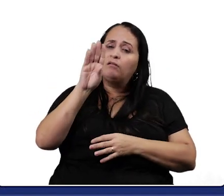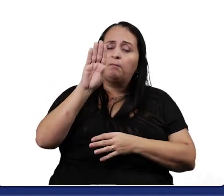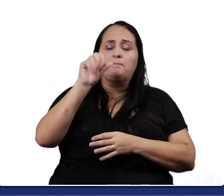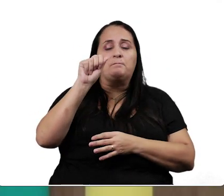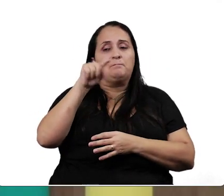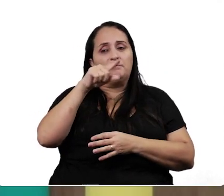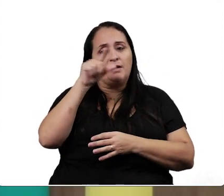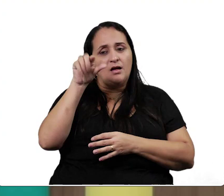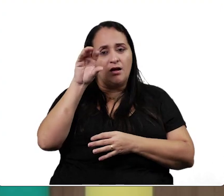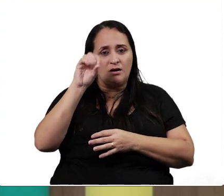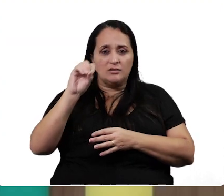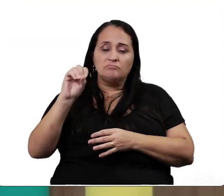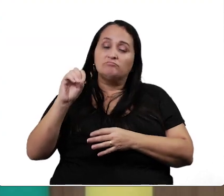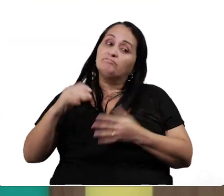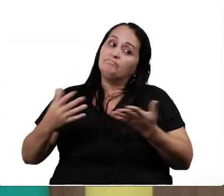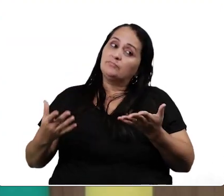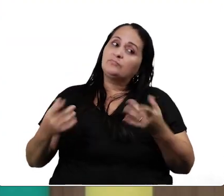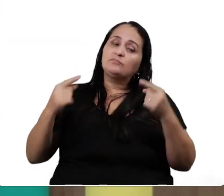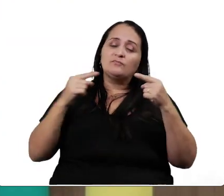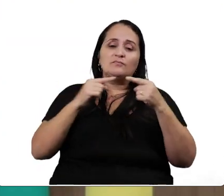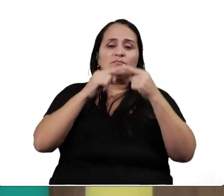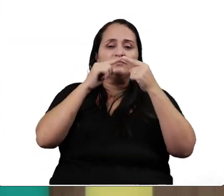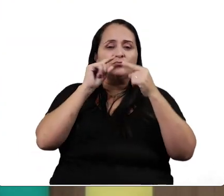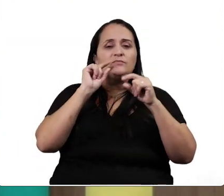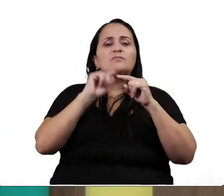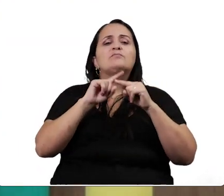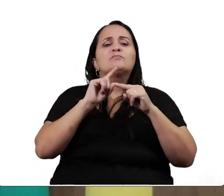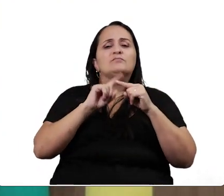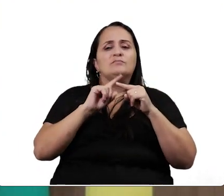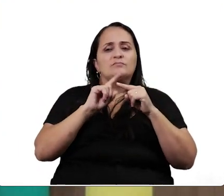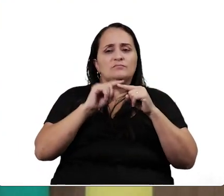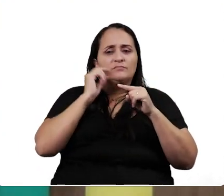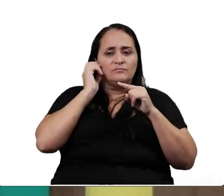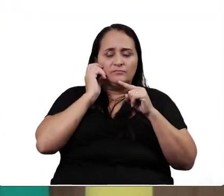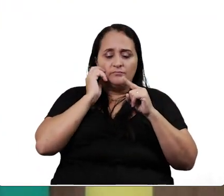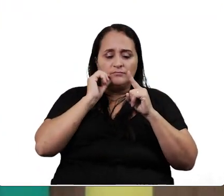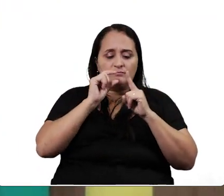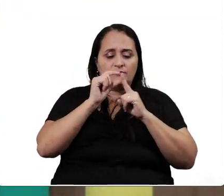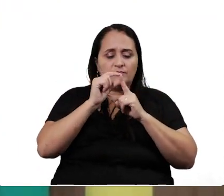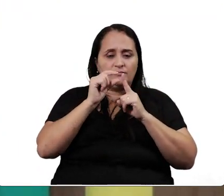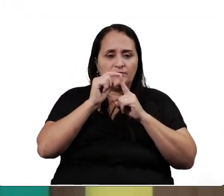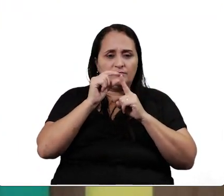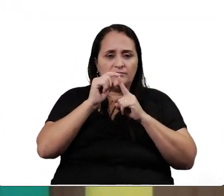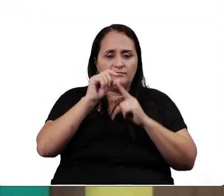quem disse ela. Justamente por quê? Porque aquela palavrinha lá,